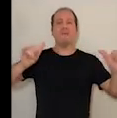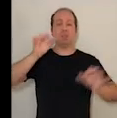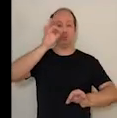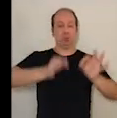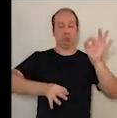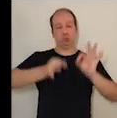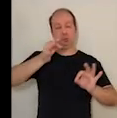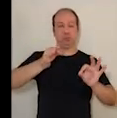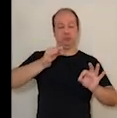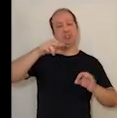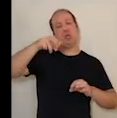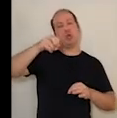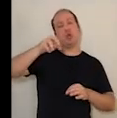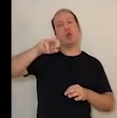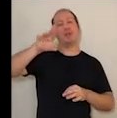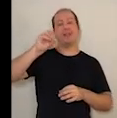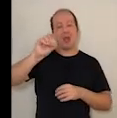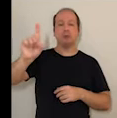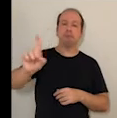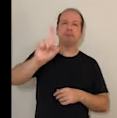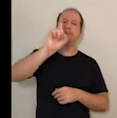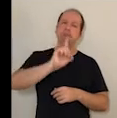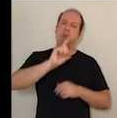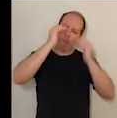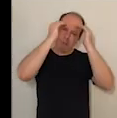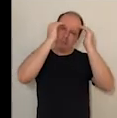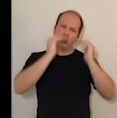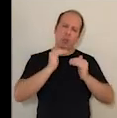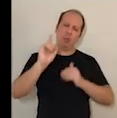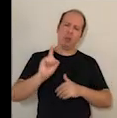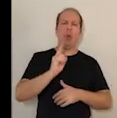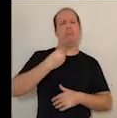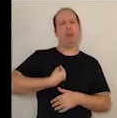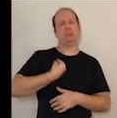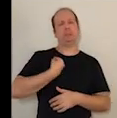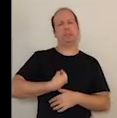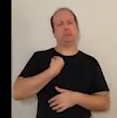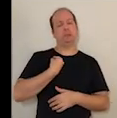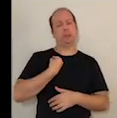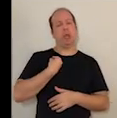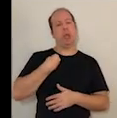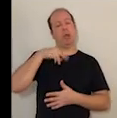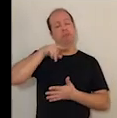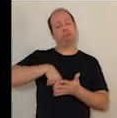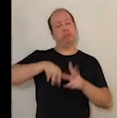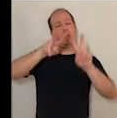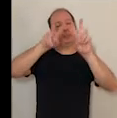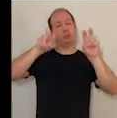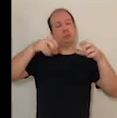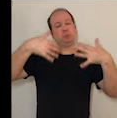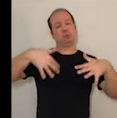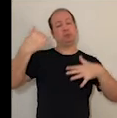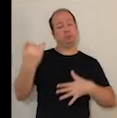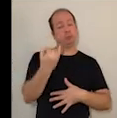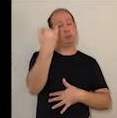para comunicarem ao juiz e o notário solicita respeitosamente sua presença para tratar de